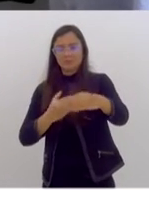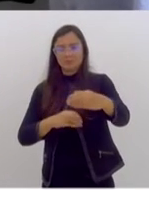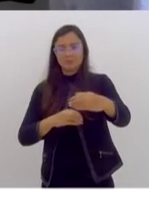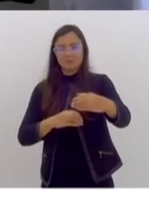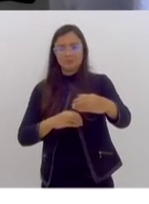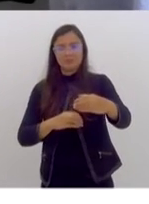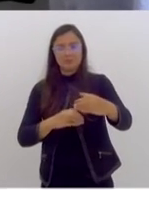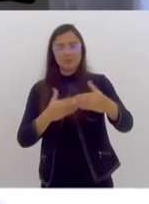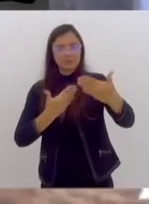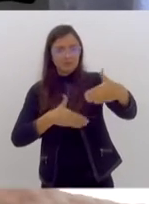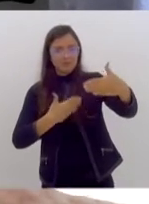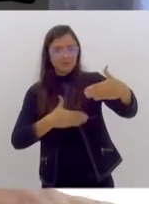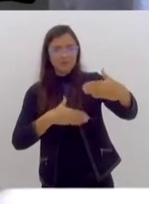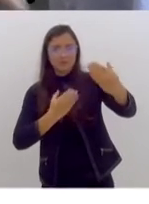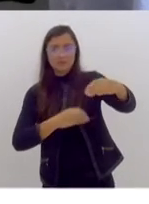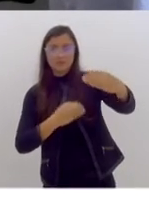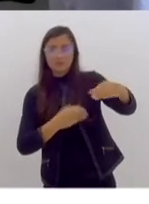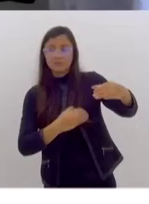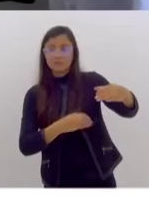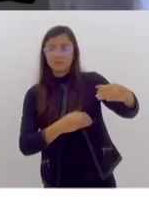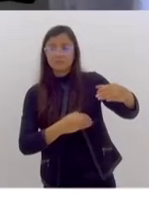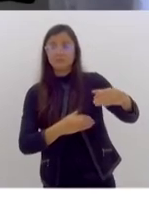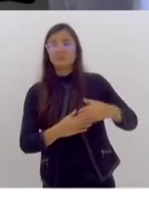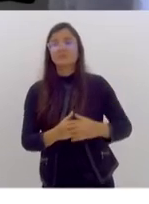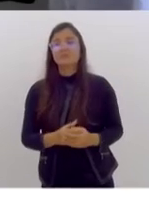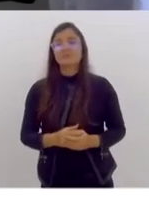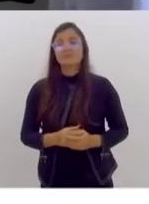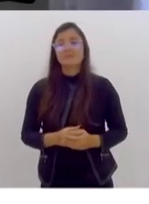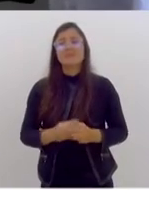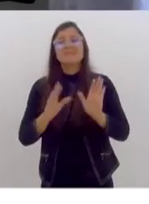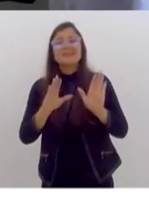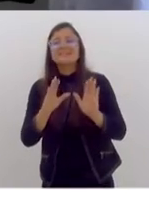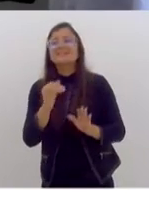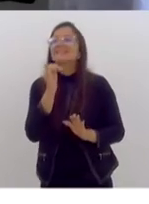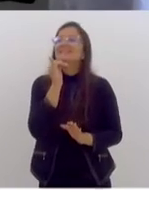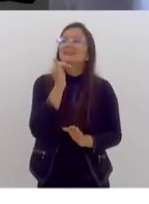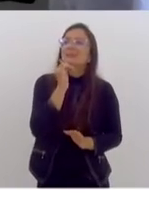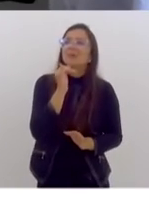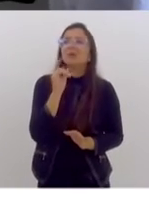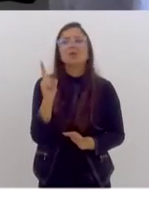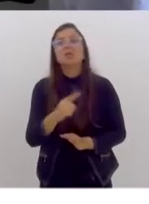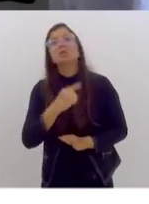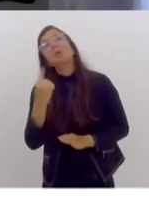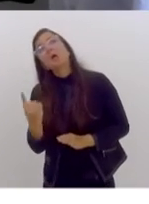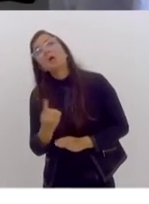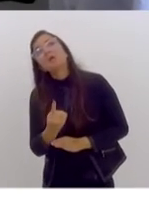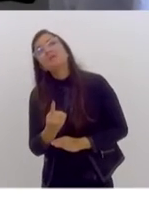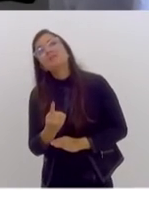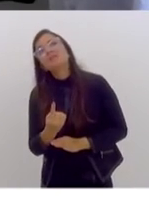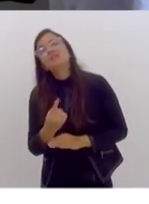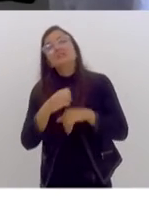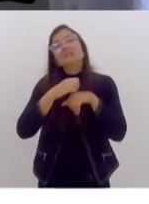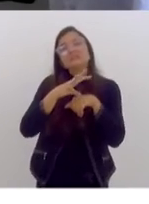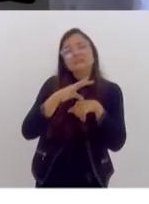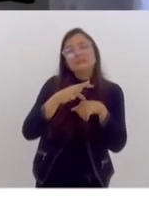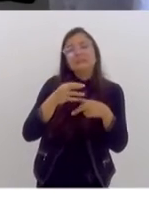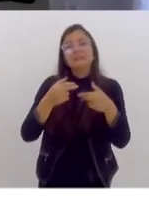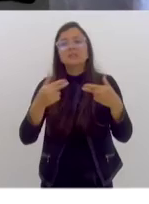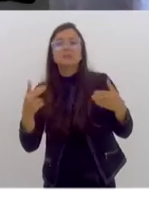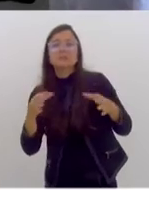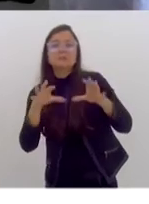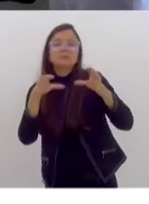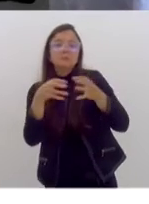mas não isso mas não com uma indicação da casa da CPI do nosso